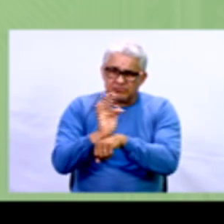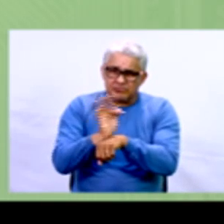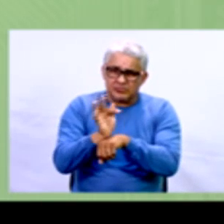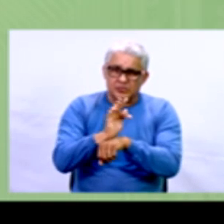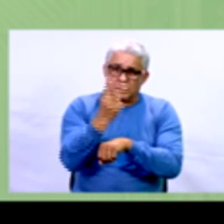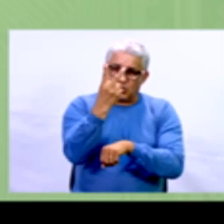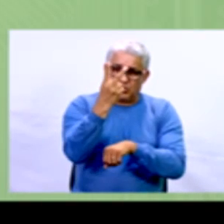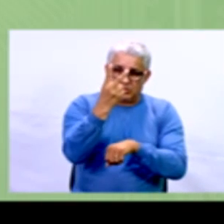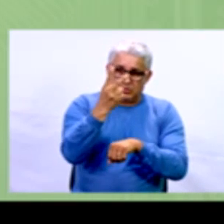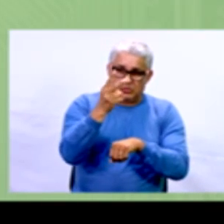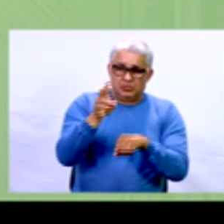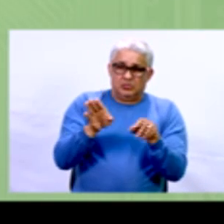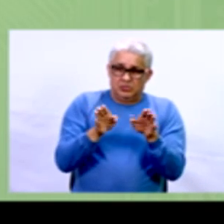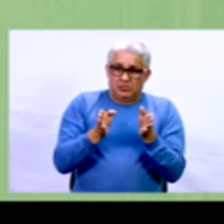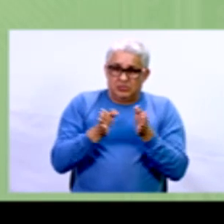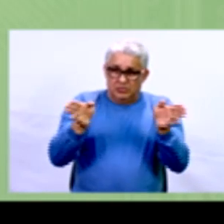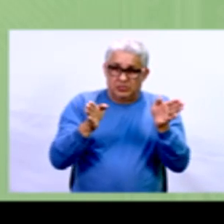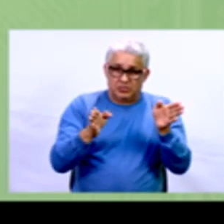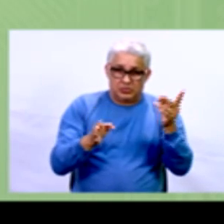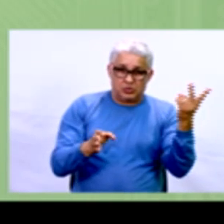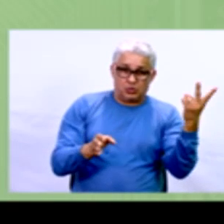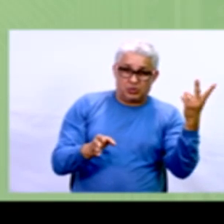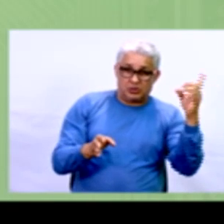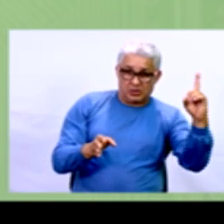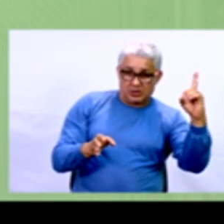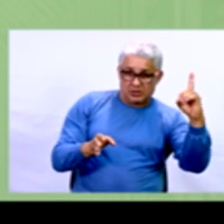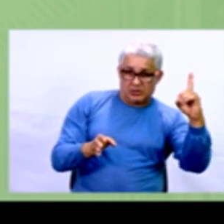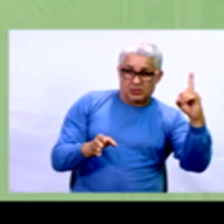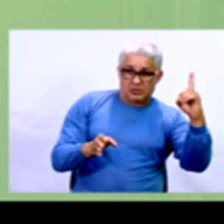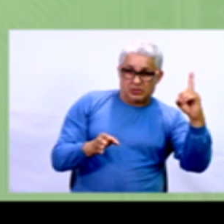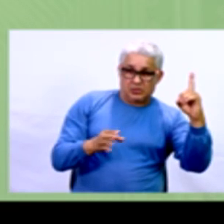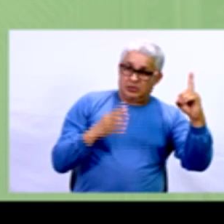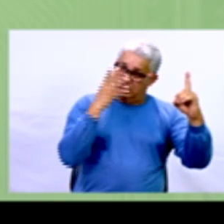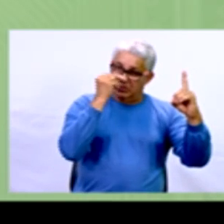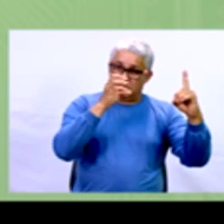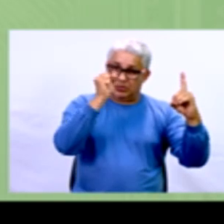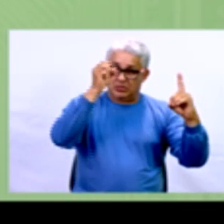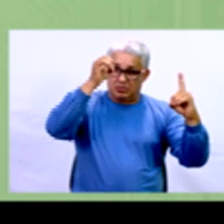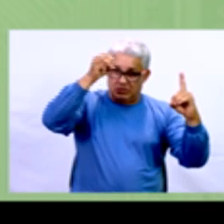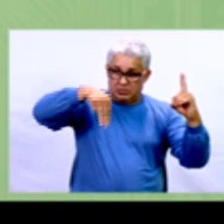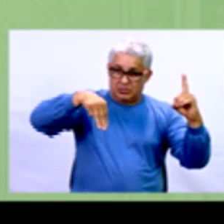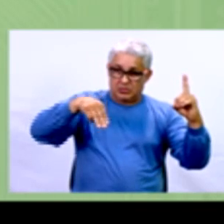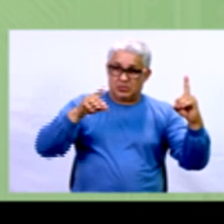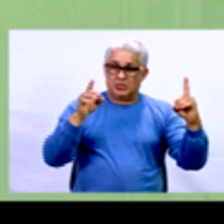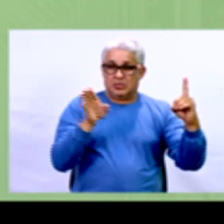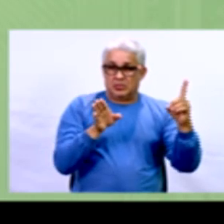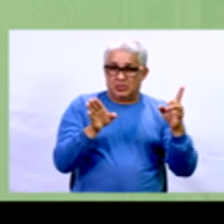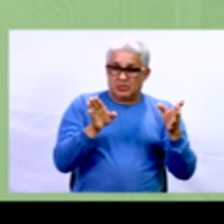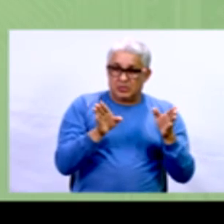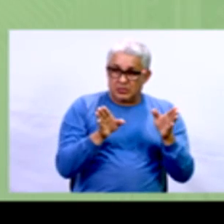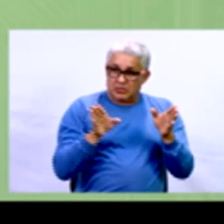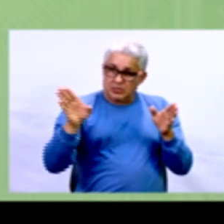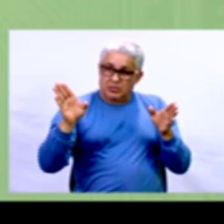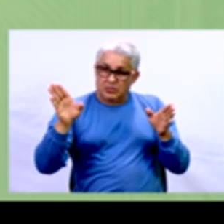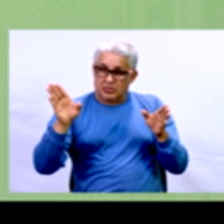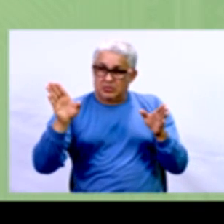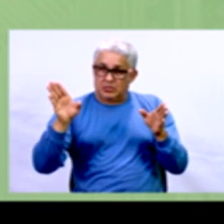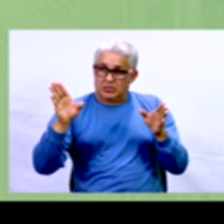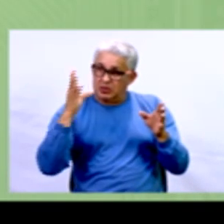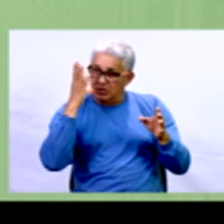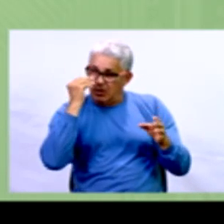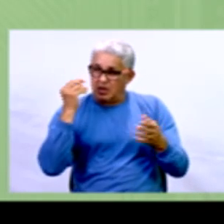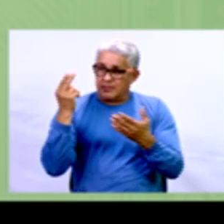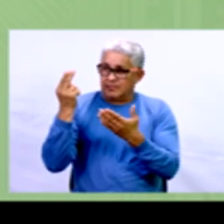duas versões, em 2D, que é imagem e som, e 3D, cujas imagens recebem um